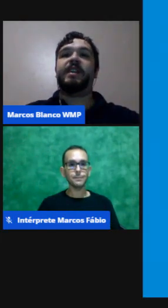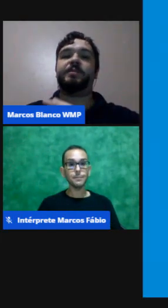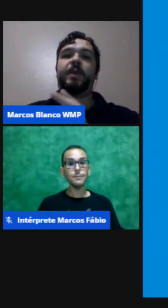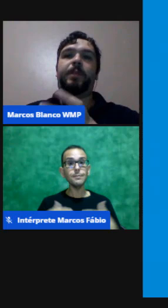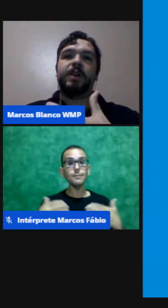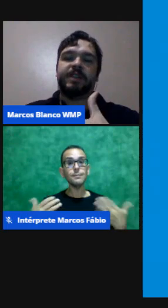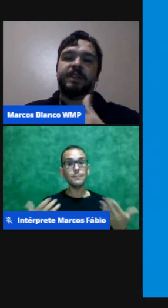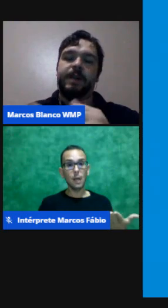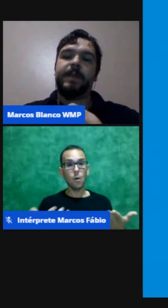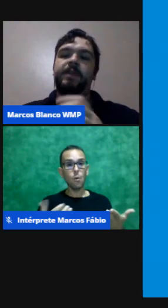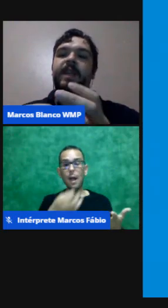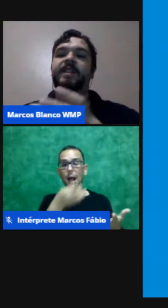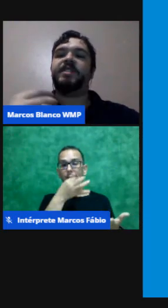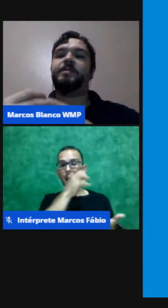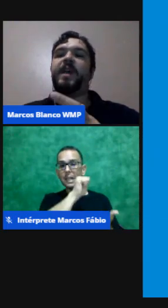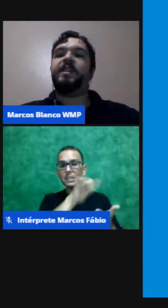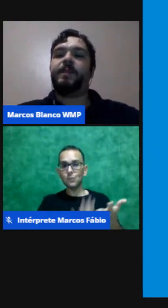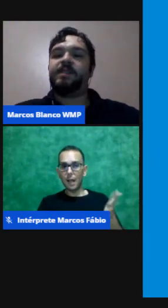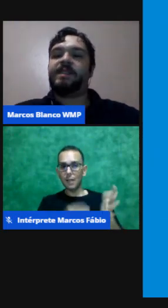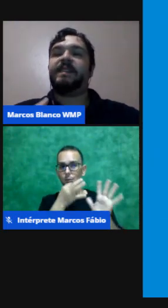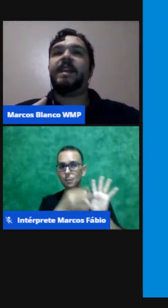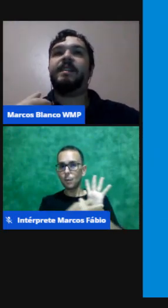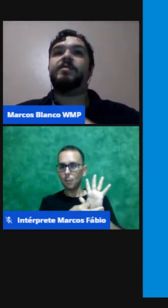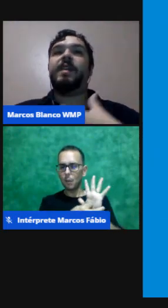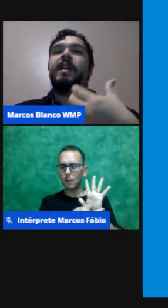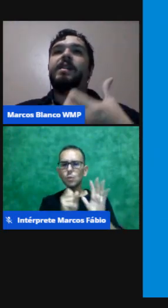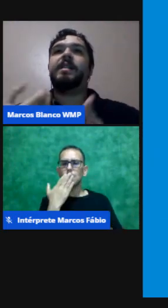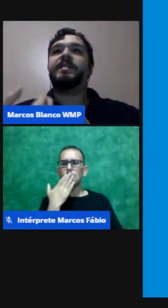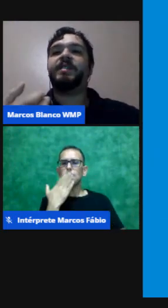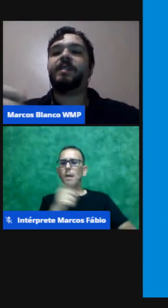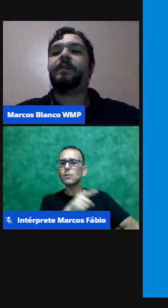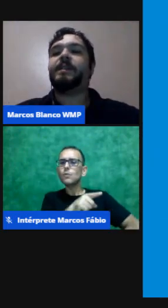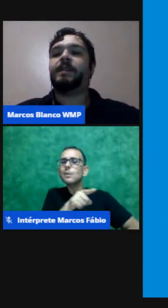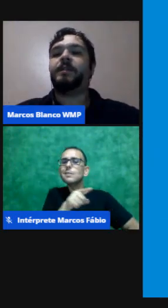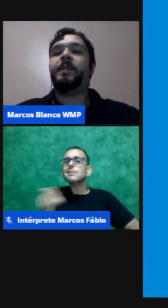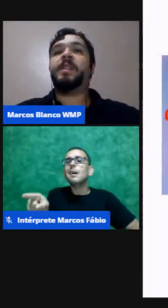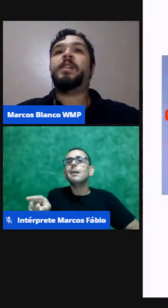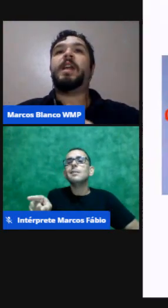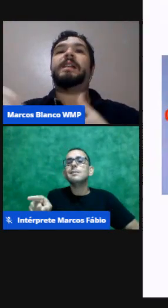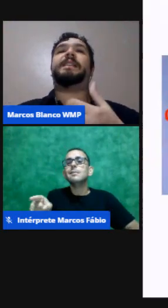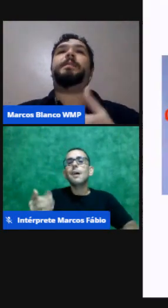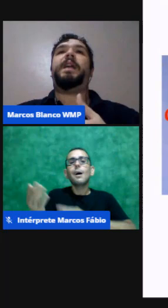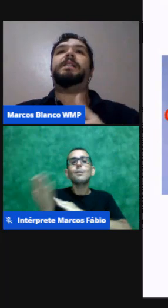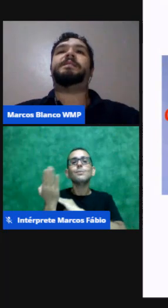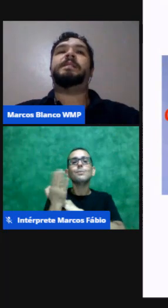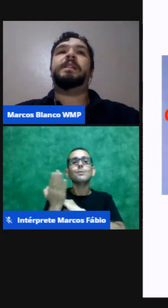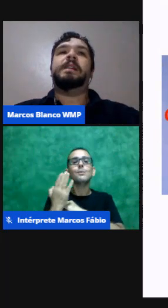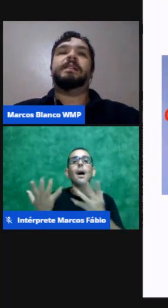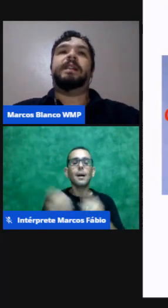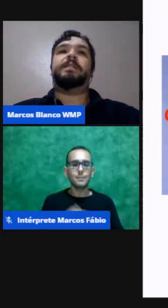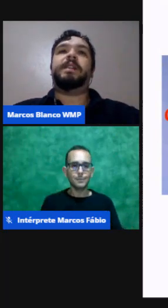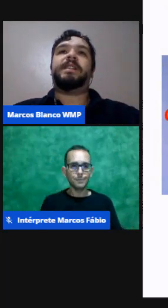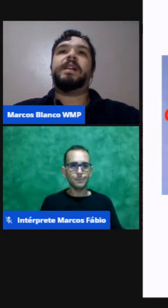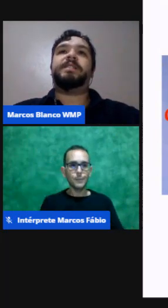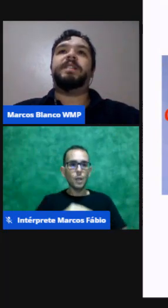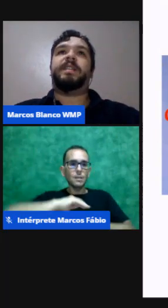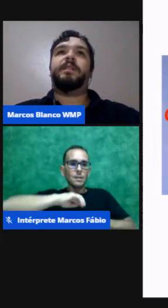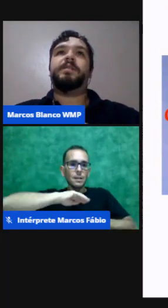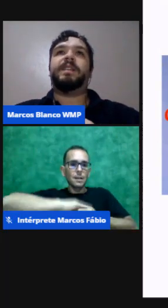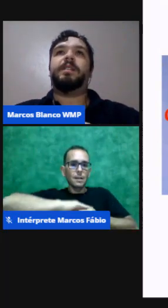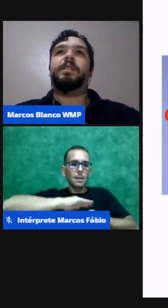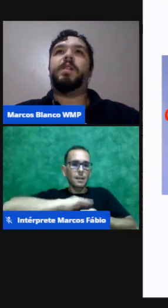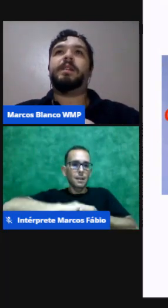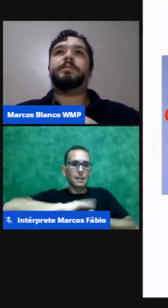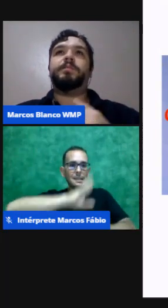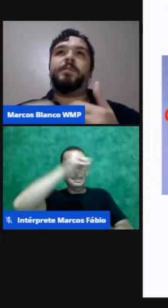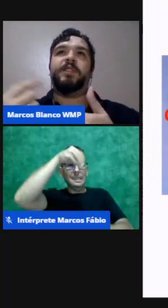E atividades propostas, né? O que a gente pede para vocês ajudarem a gente a estar fazendo? A CEMED, dentro das